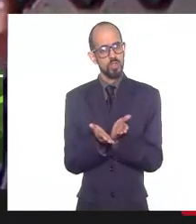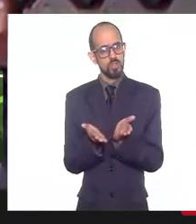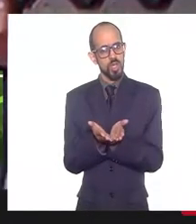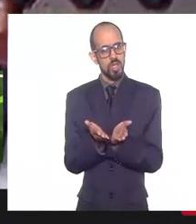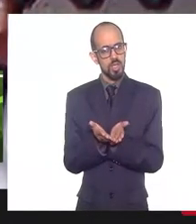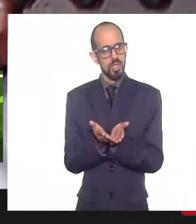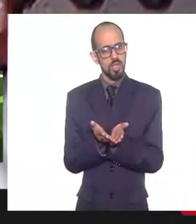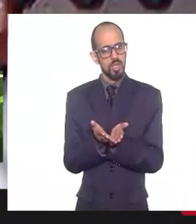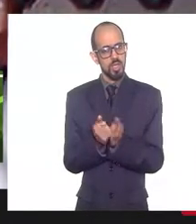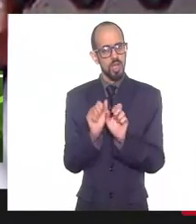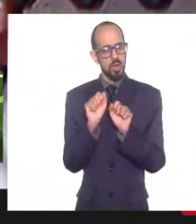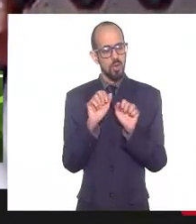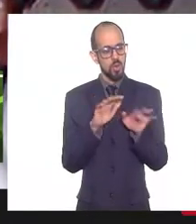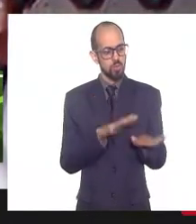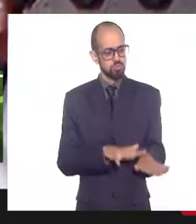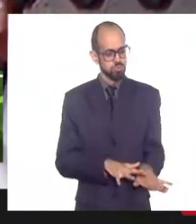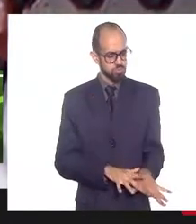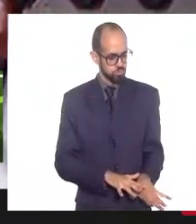em 2015.